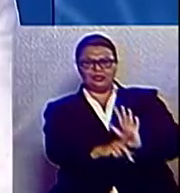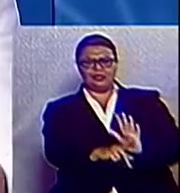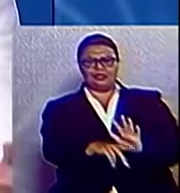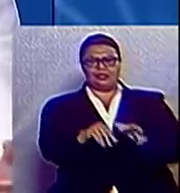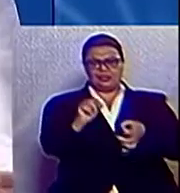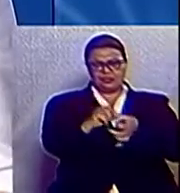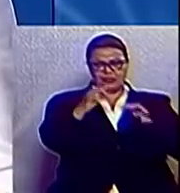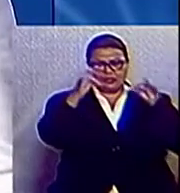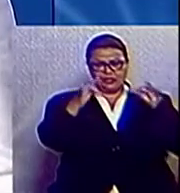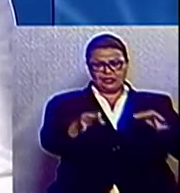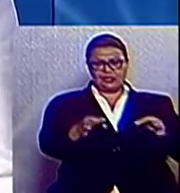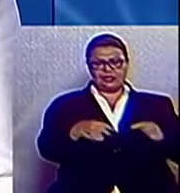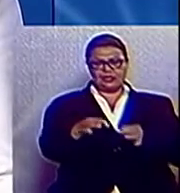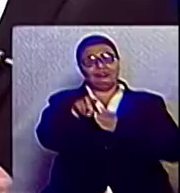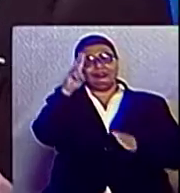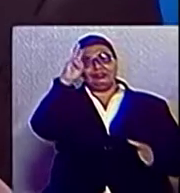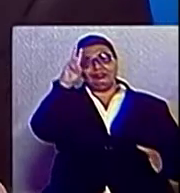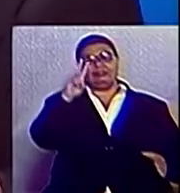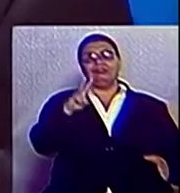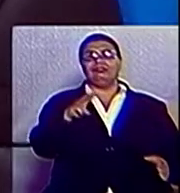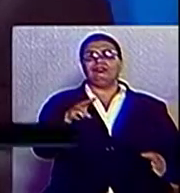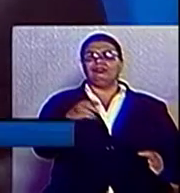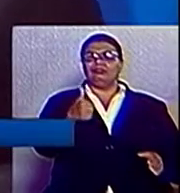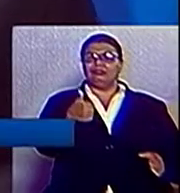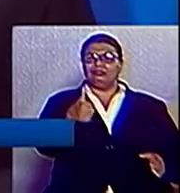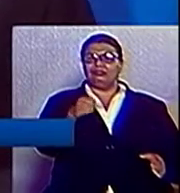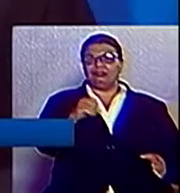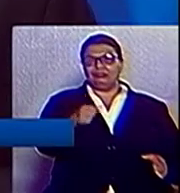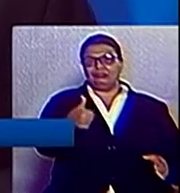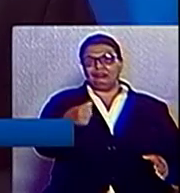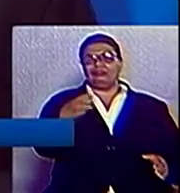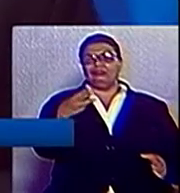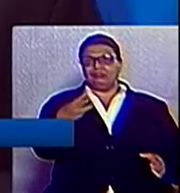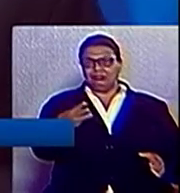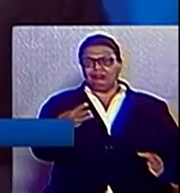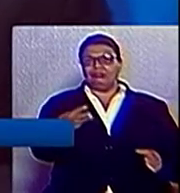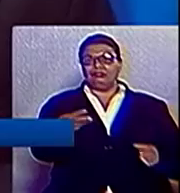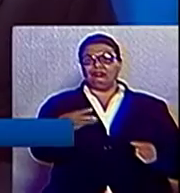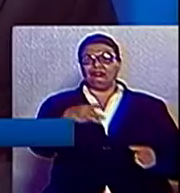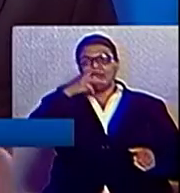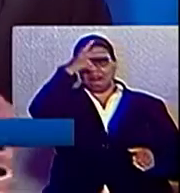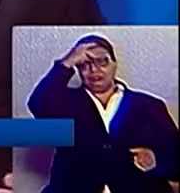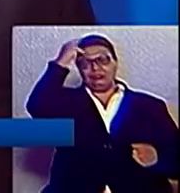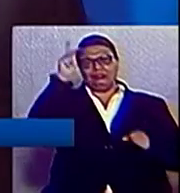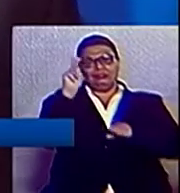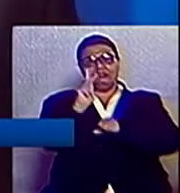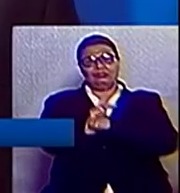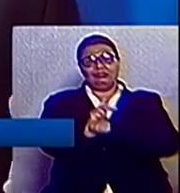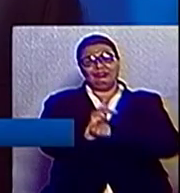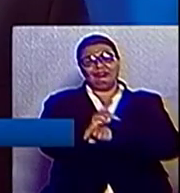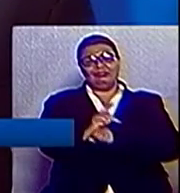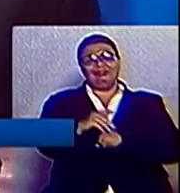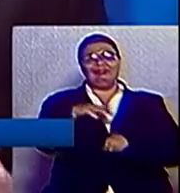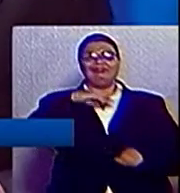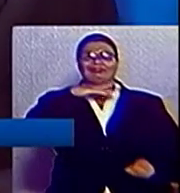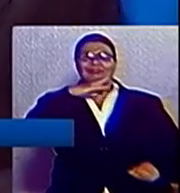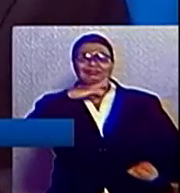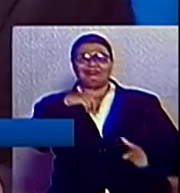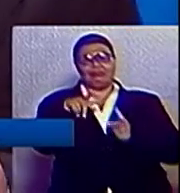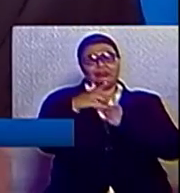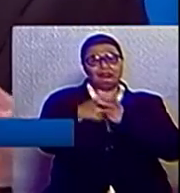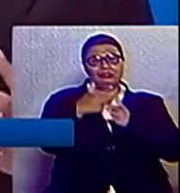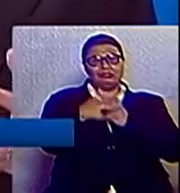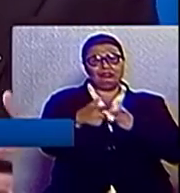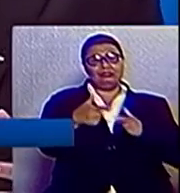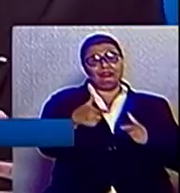pelo Poder Público Municipal. Em 2013, quando a gente assumiu a Prefeitura, a Prefeitura estava praticamente destruída. Ela tinha